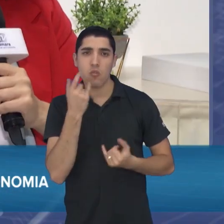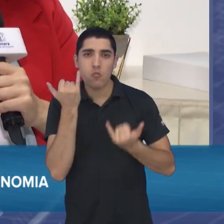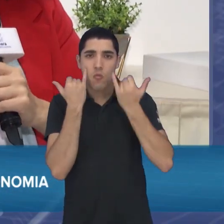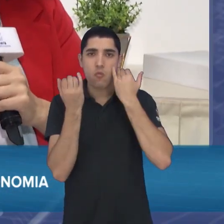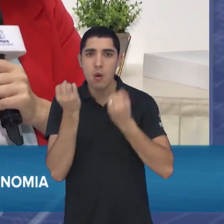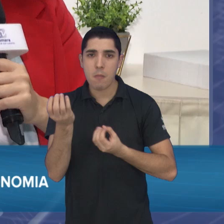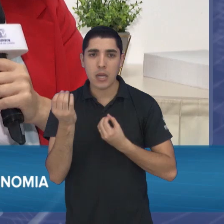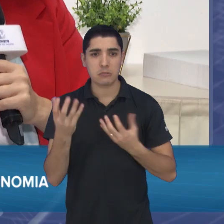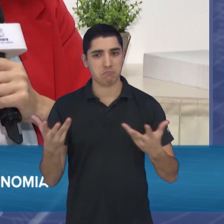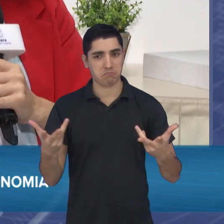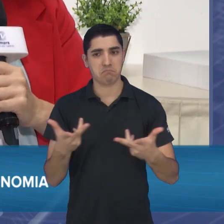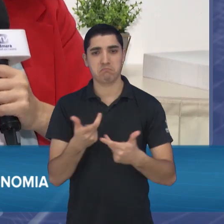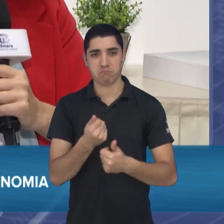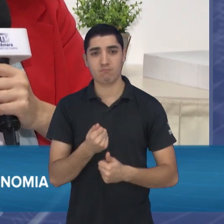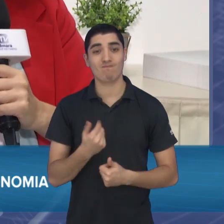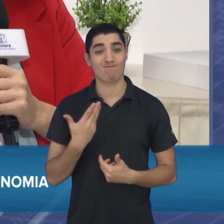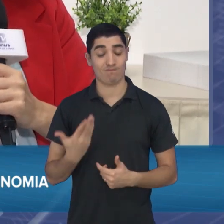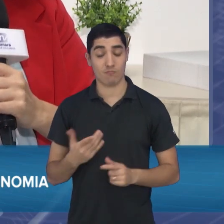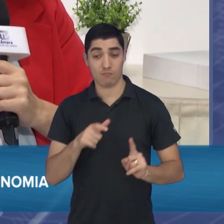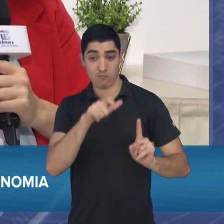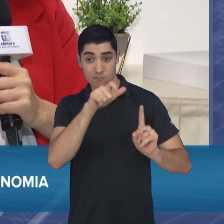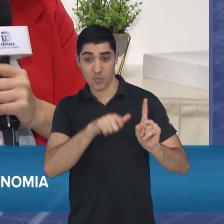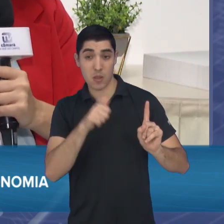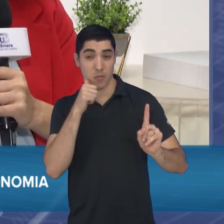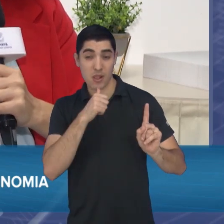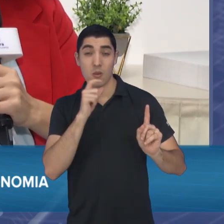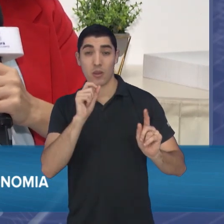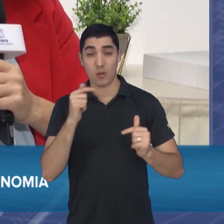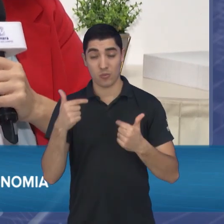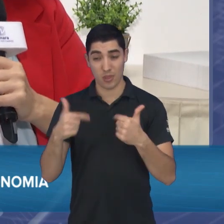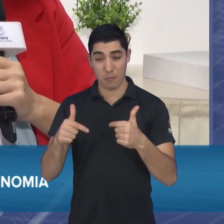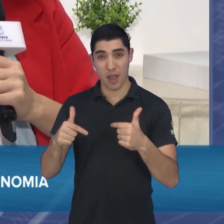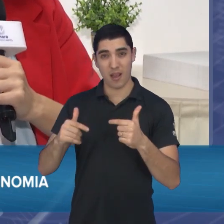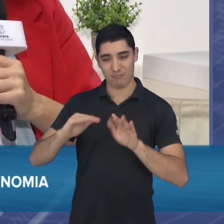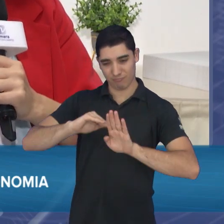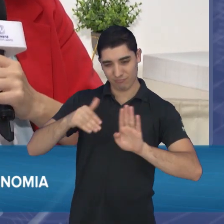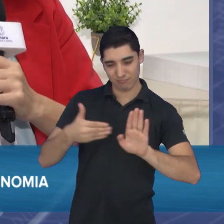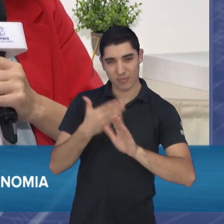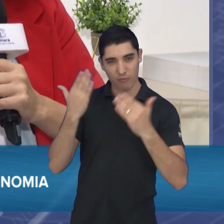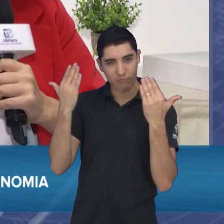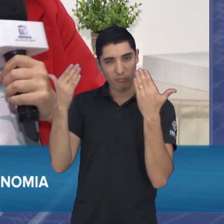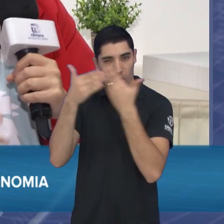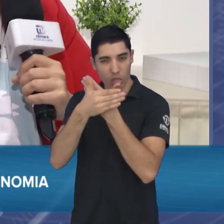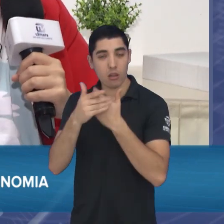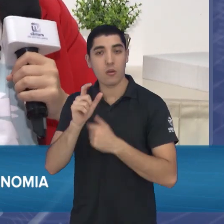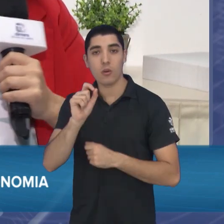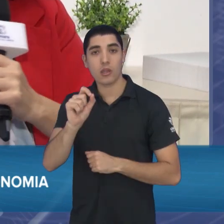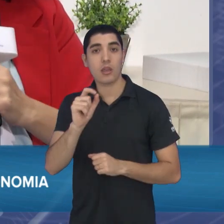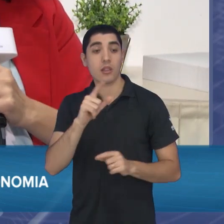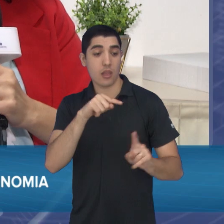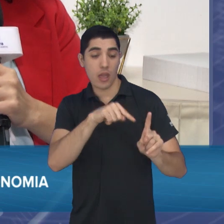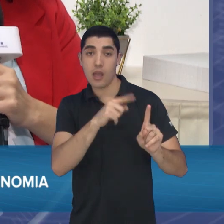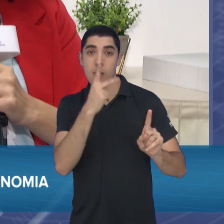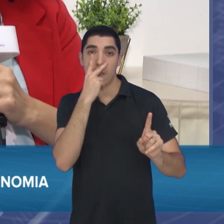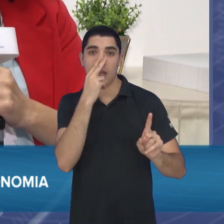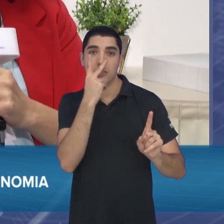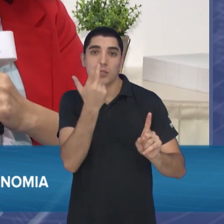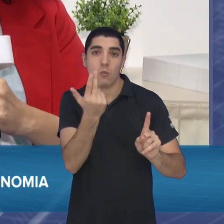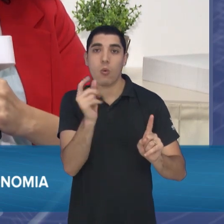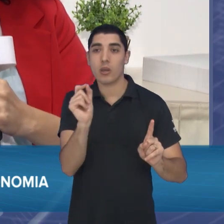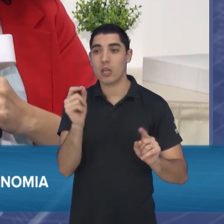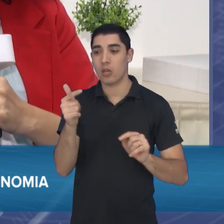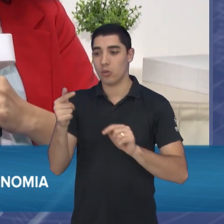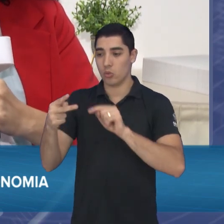bacanas. Então, a mulher, esse trabalho invisível, muitas vezes, né? Na verdade, ela está fazendo o trabalho de 2, 3, 4